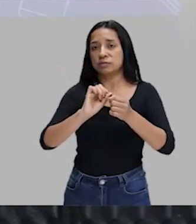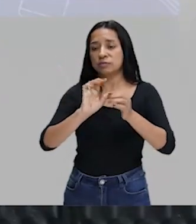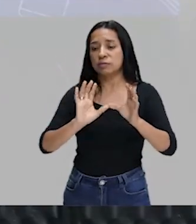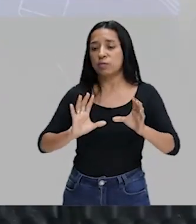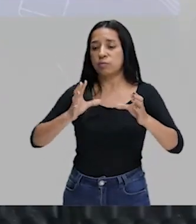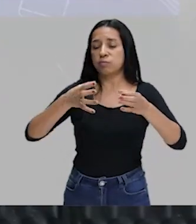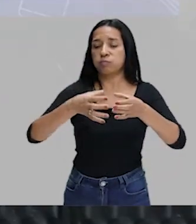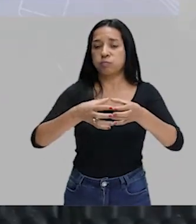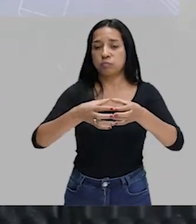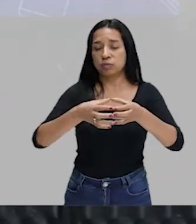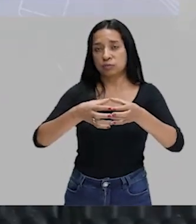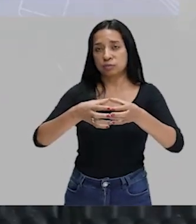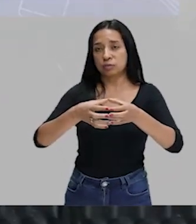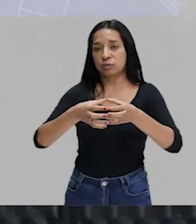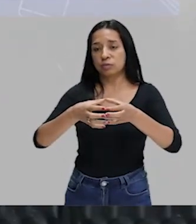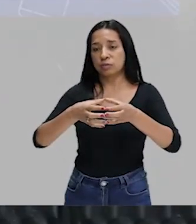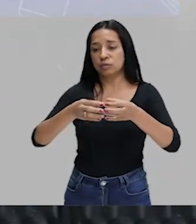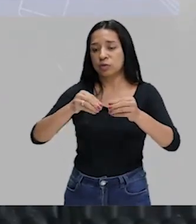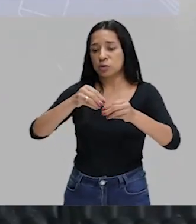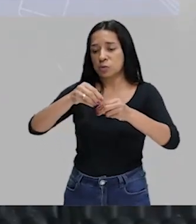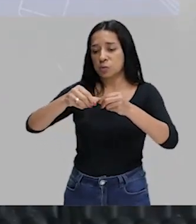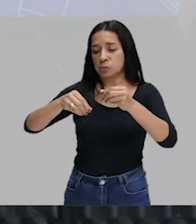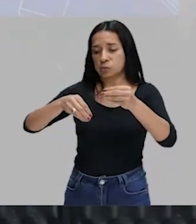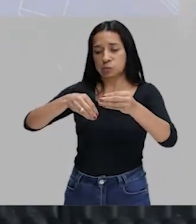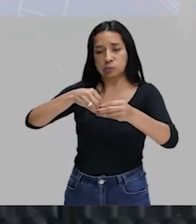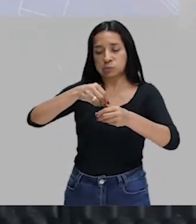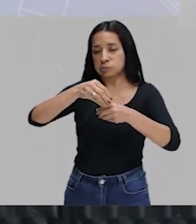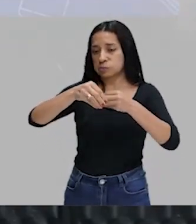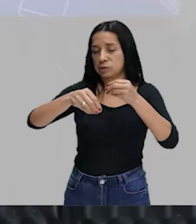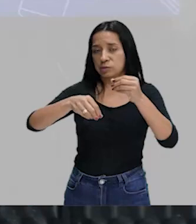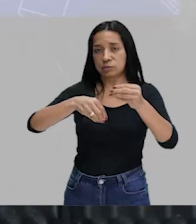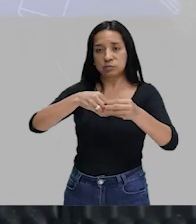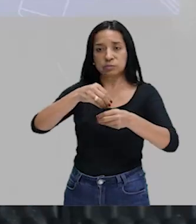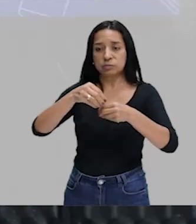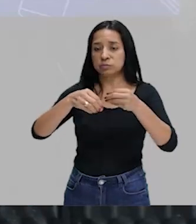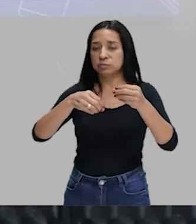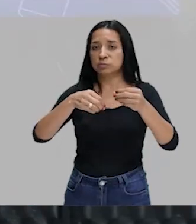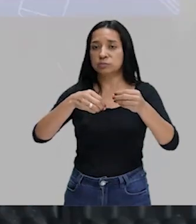aglomeração desses gases e poeiras, né, lá do berço